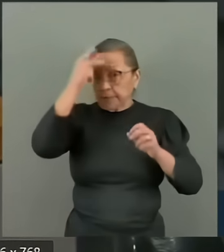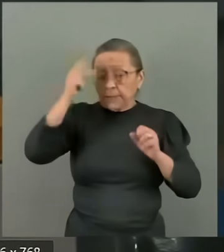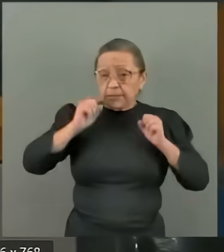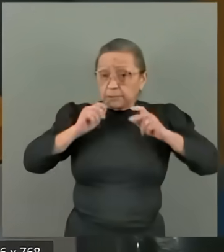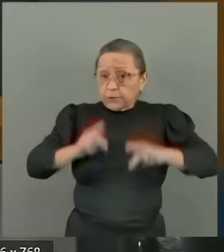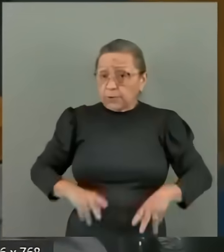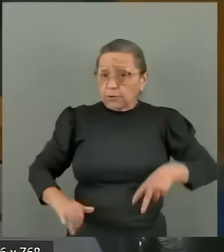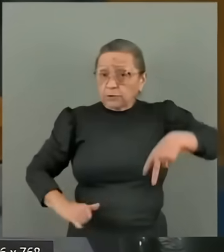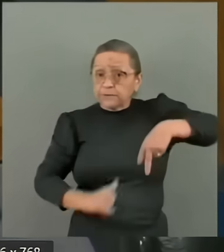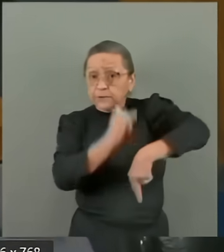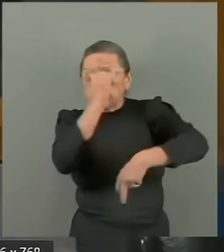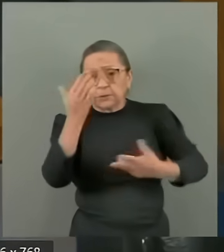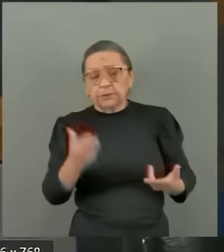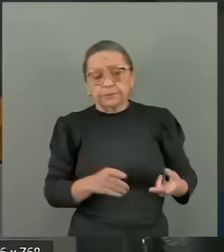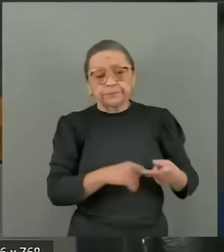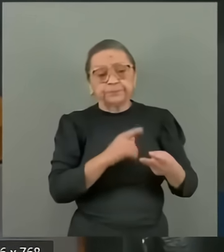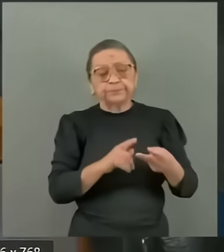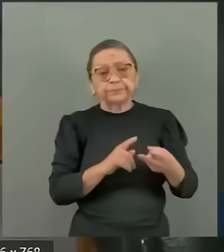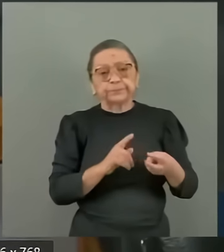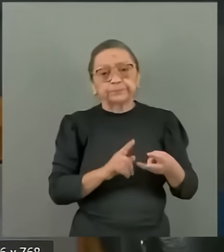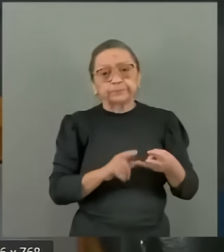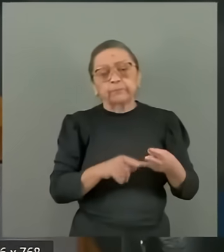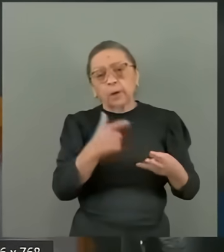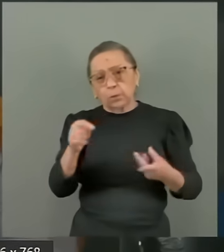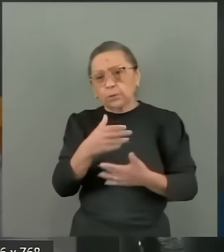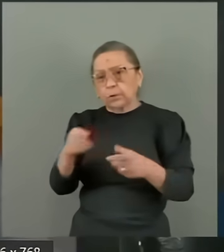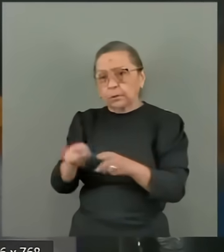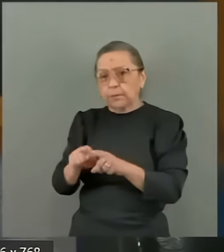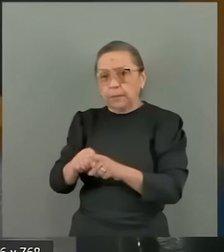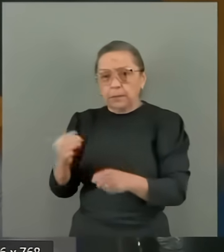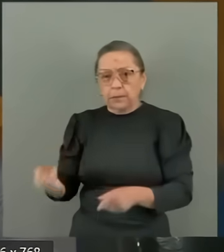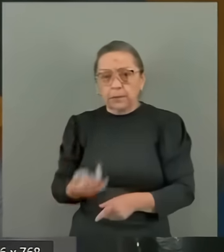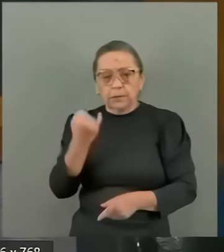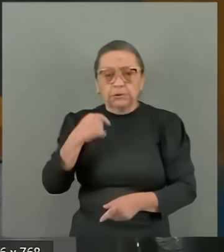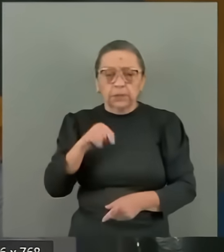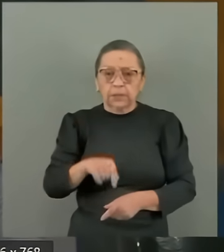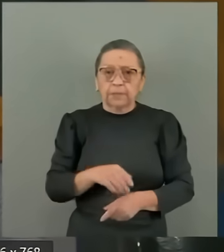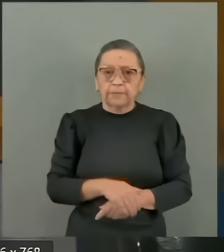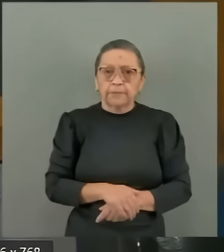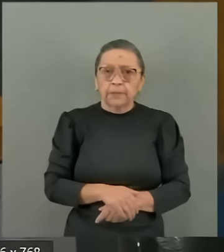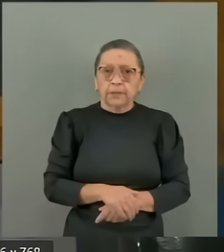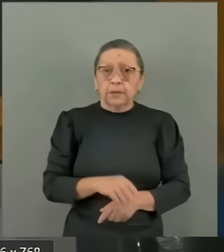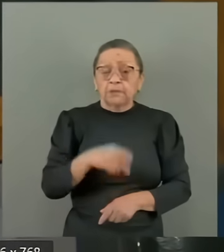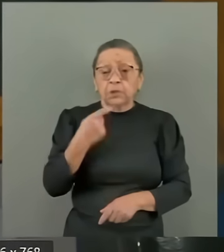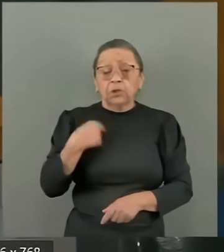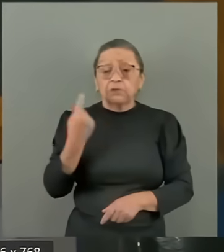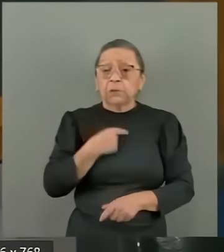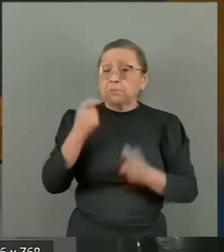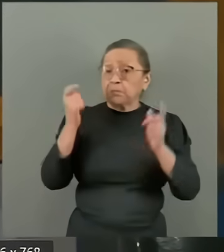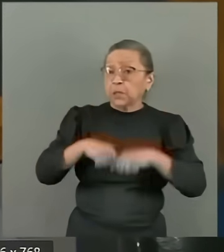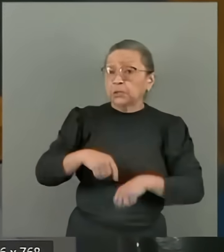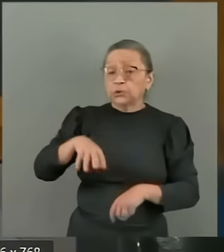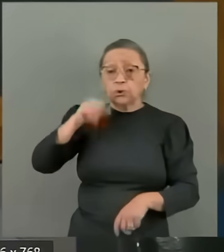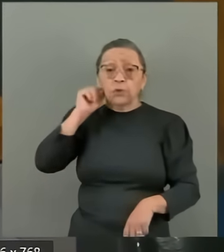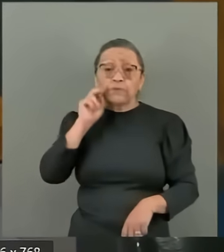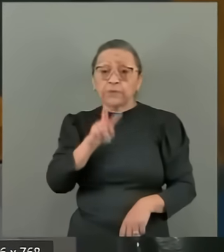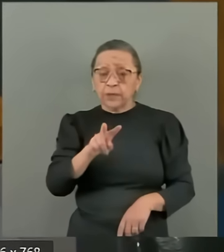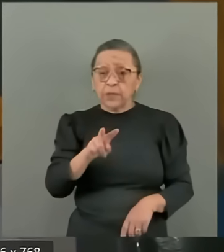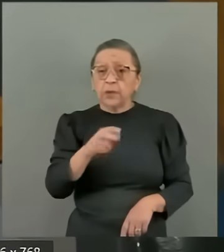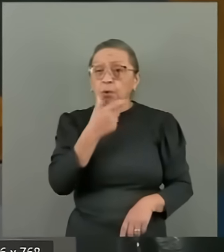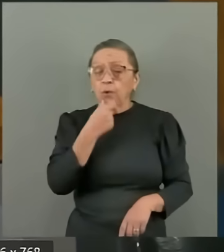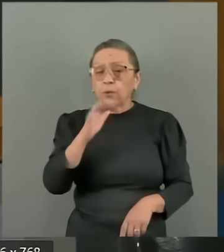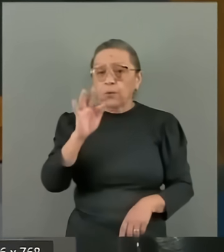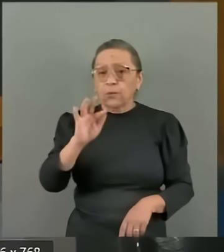processo. Uma outra questão que é importante, se colocou aqui, a gente vai ter a possibilidade de ouvir o Felipe Damar, né, que deverá vir